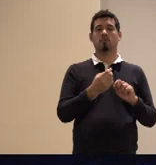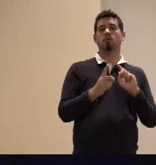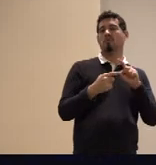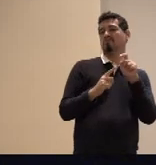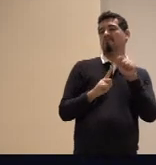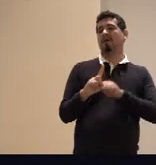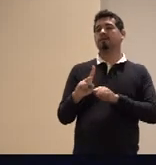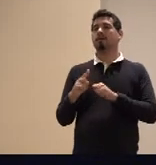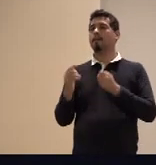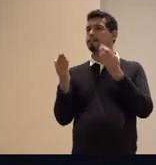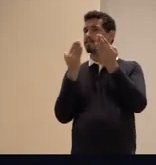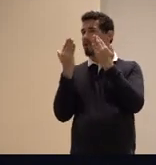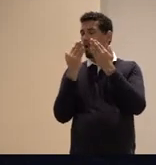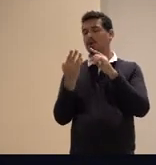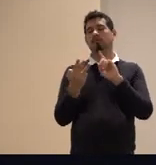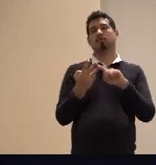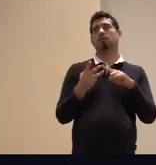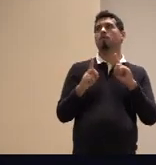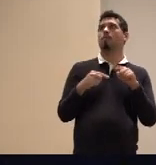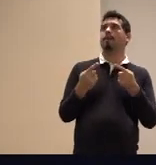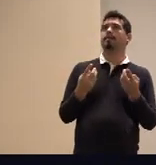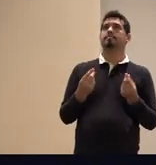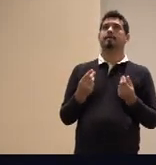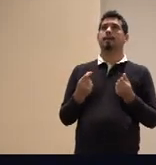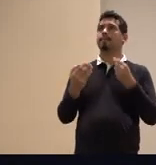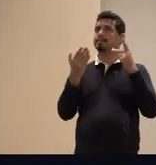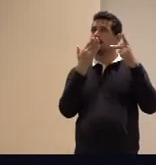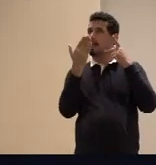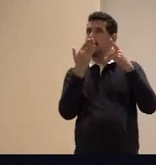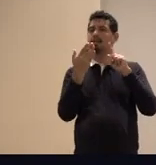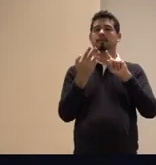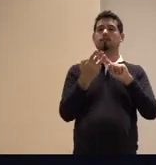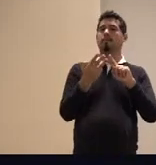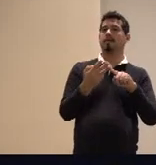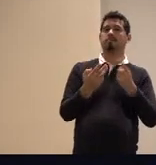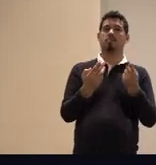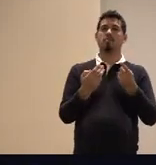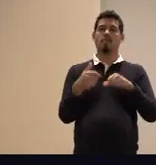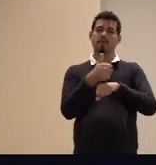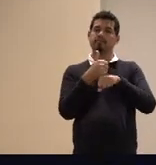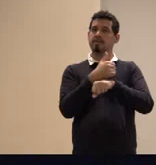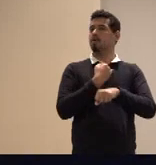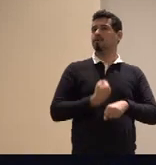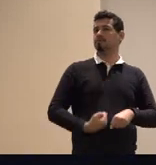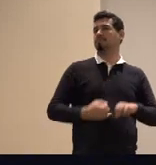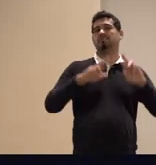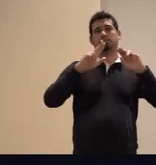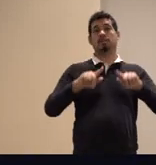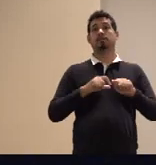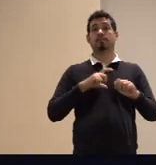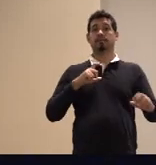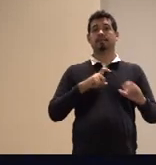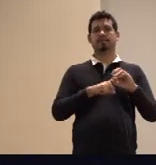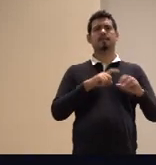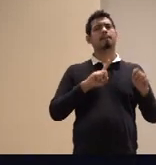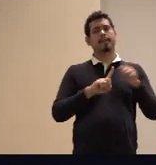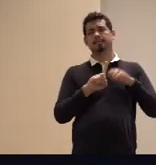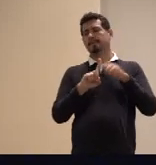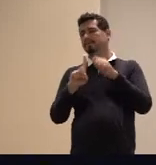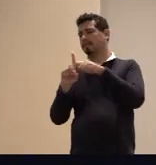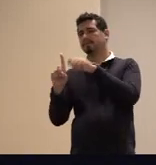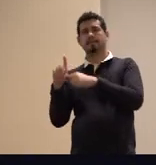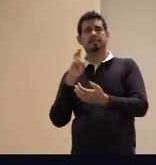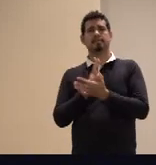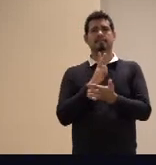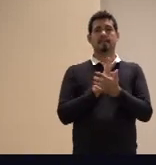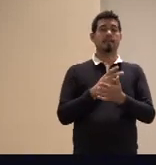um mês com um psicólogo, um mês com um nutricionista. Então, essas são as parcerias que a gente faz mensal para ter